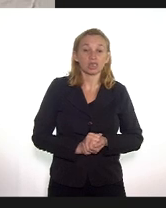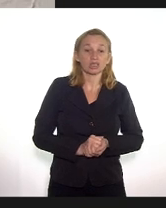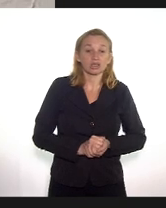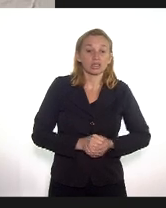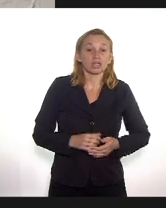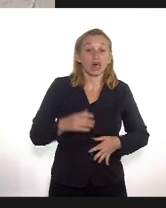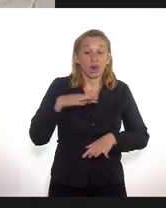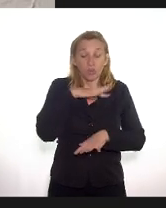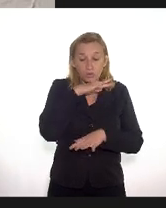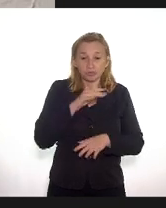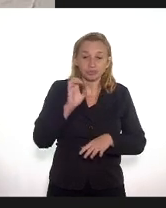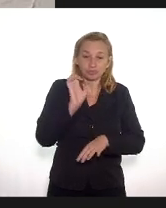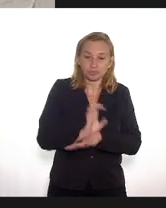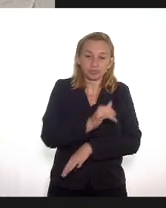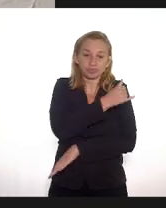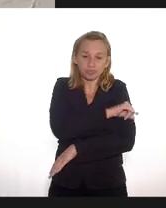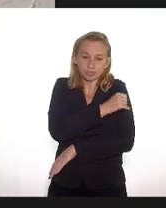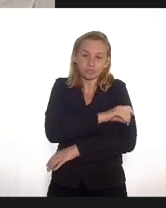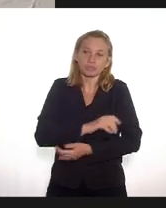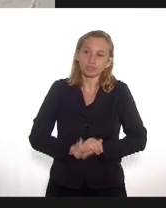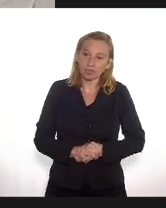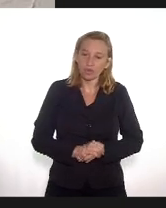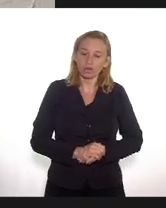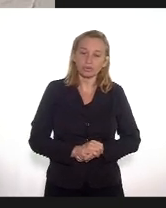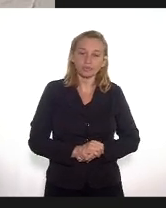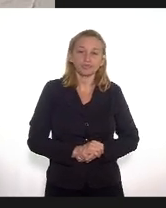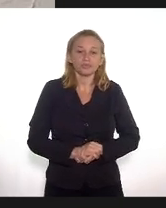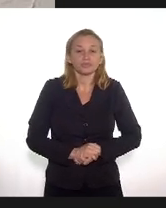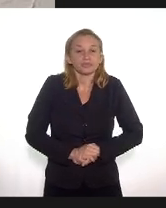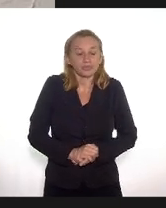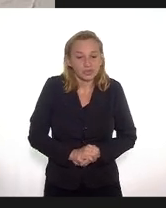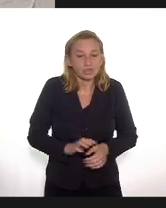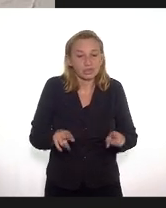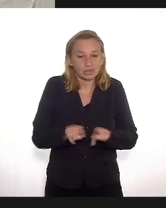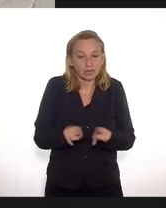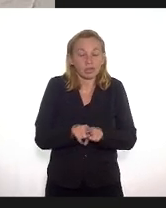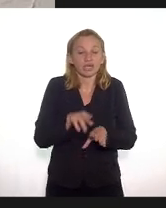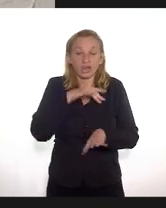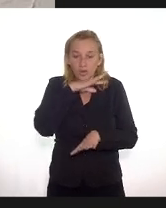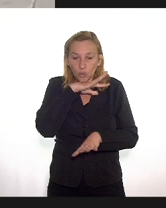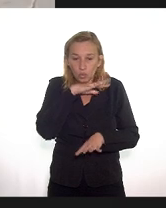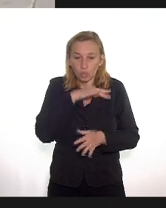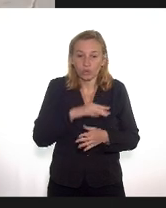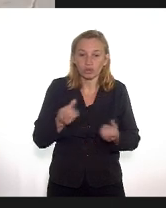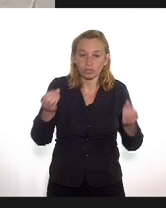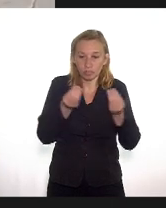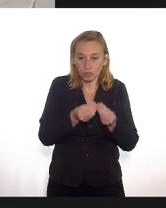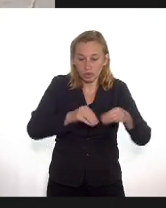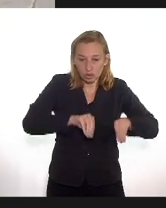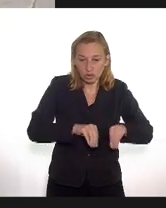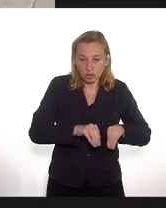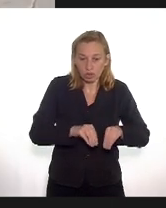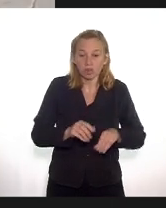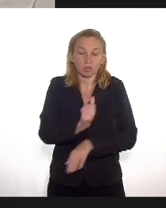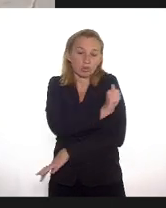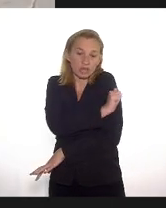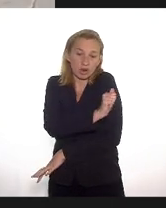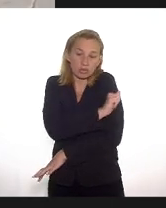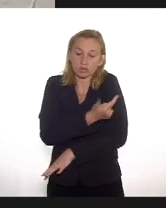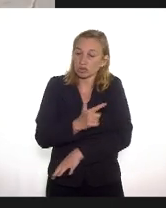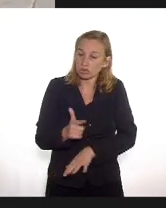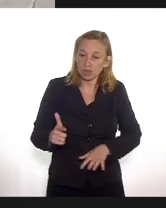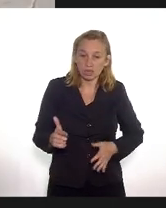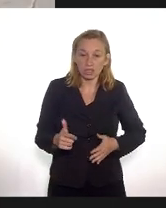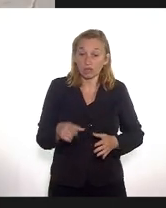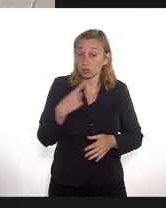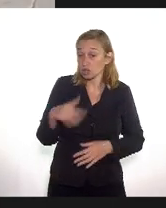estado do Rio de Janeiro, essa evasão é ruim para a Fundação CCERJ, e também é ruim e prejudicial para o estudante que não está tendo, muitas vezes, o